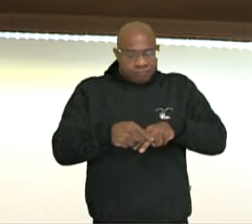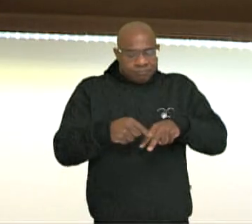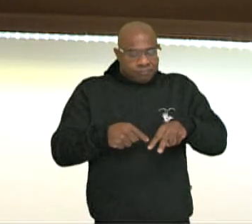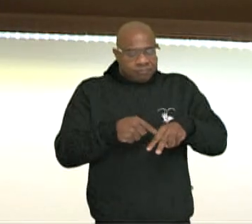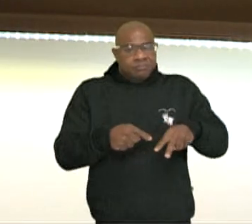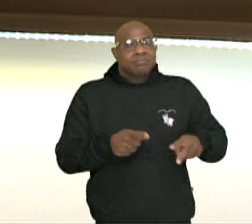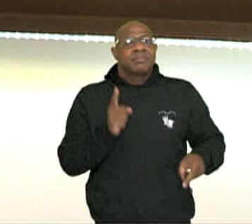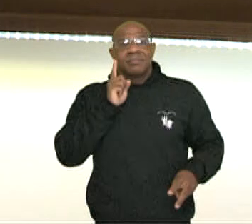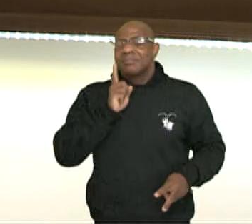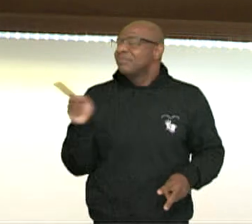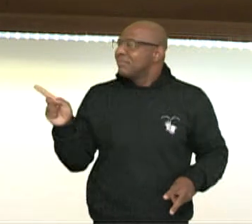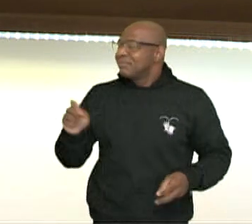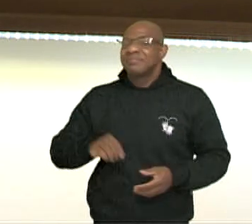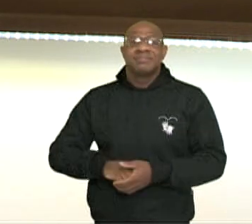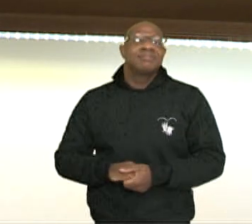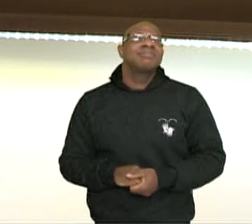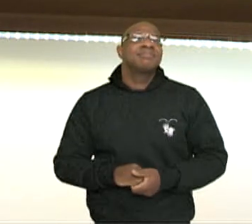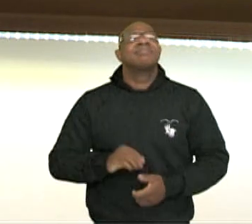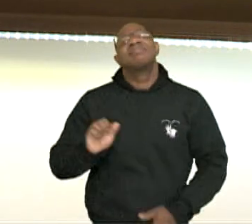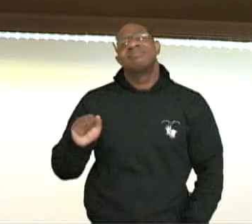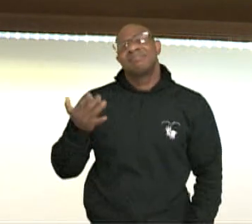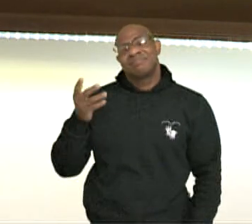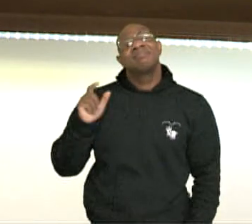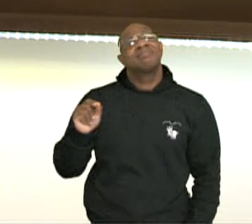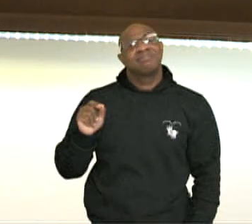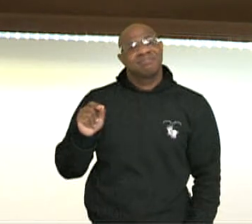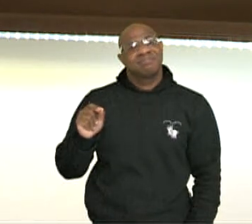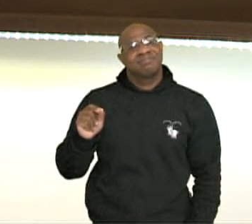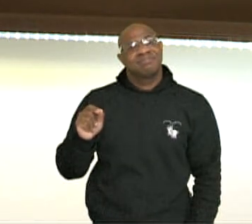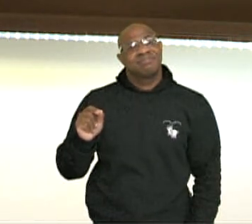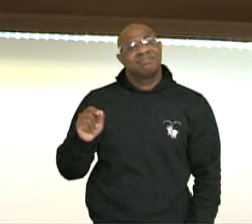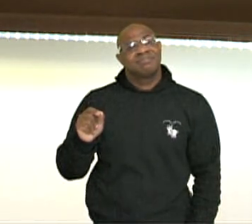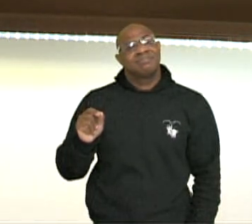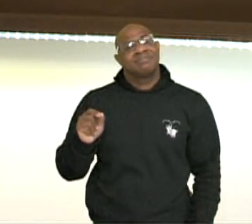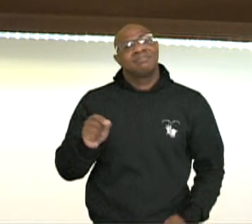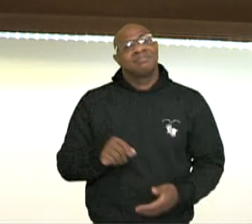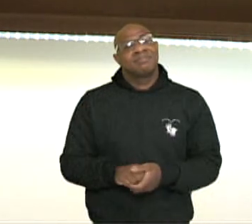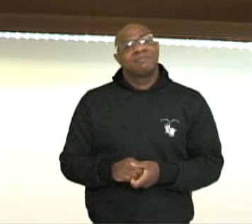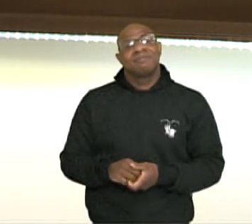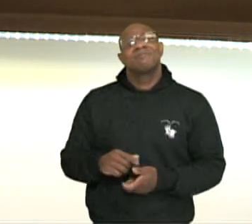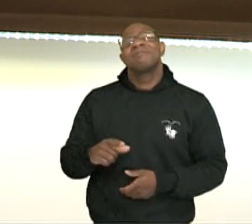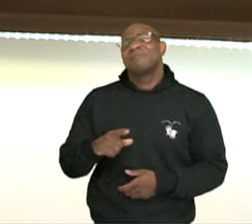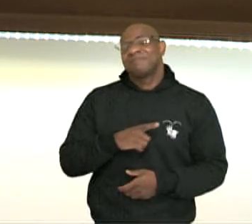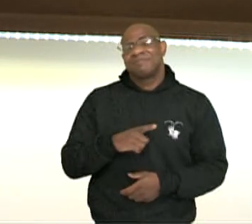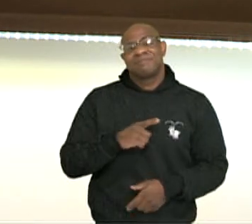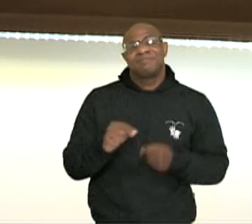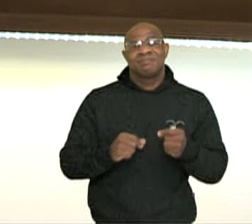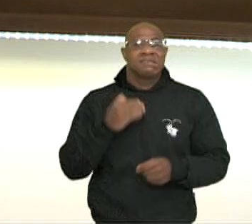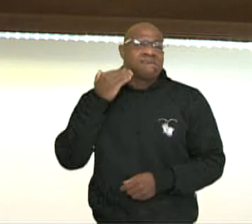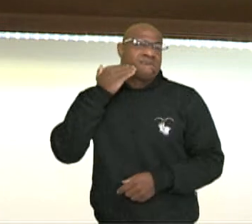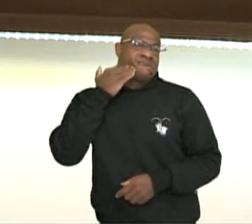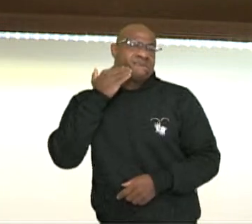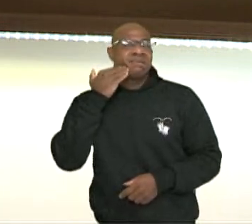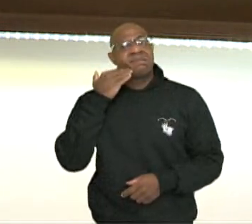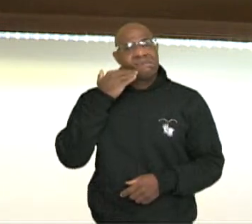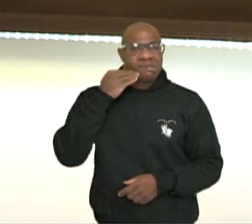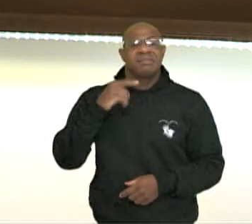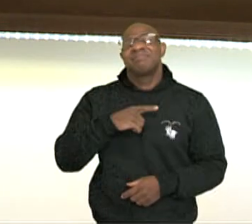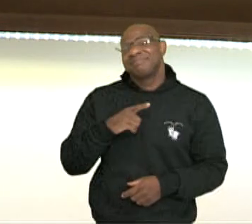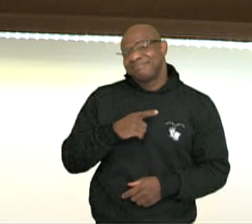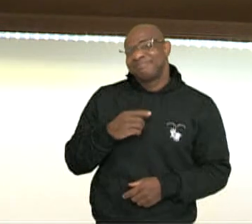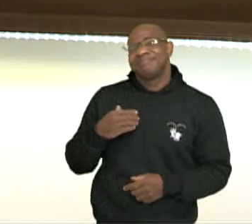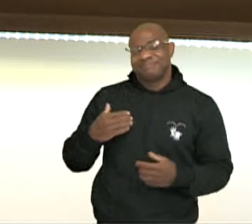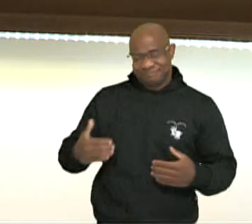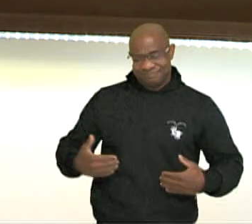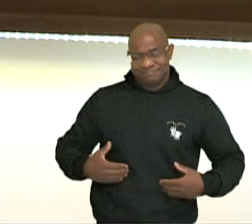né? E leva ao quê? Muito inchaço vai provocar uma deformação a partes